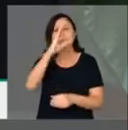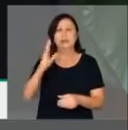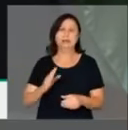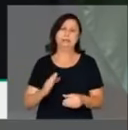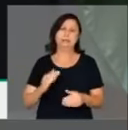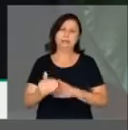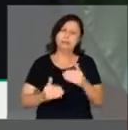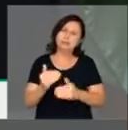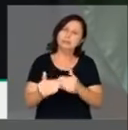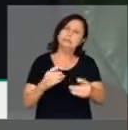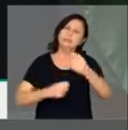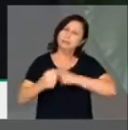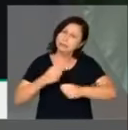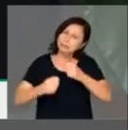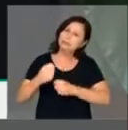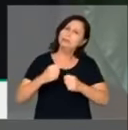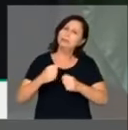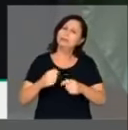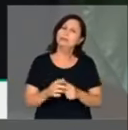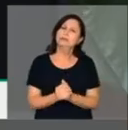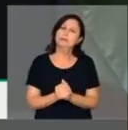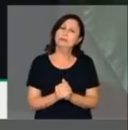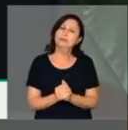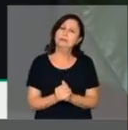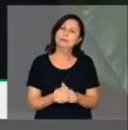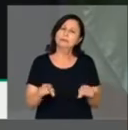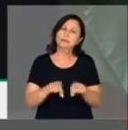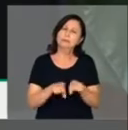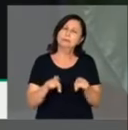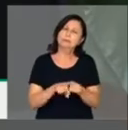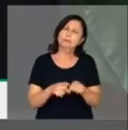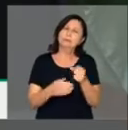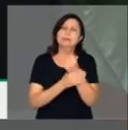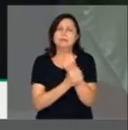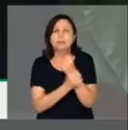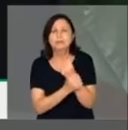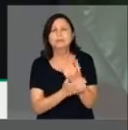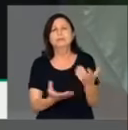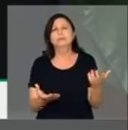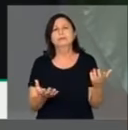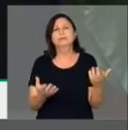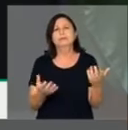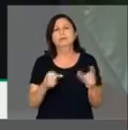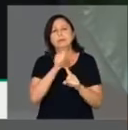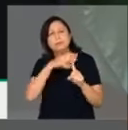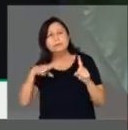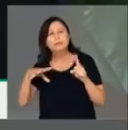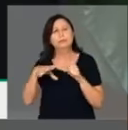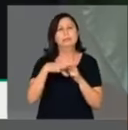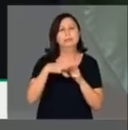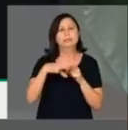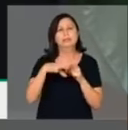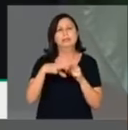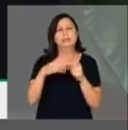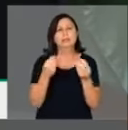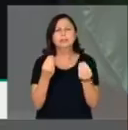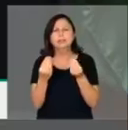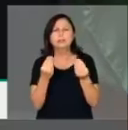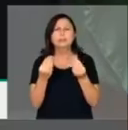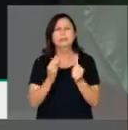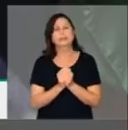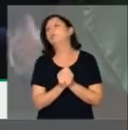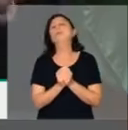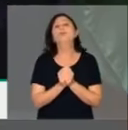seu crescimento, seu desenvolvimento, com segurança, com avanços sociais. E nisso, quero dizer a